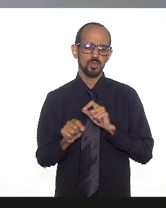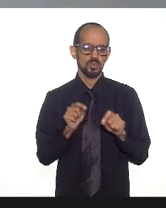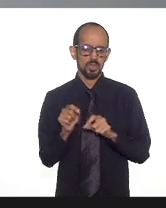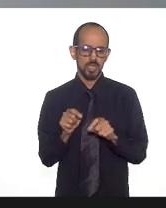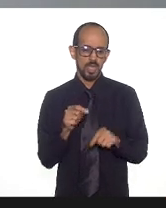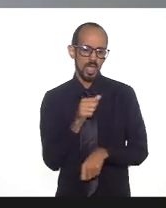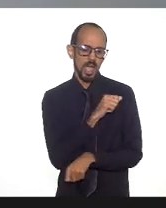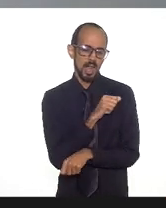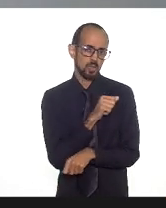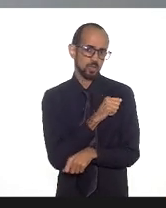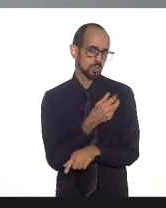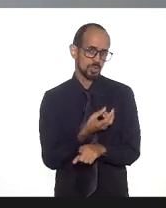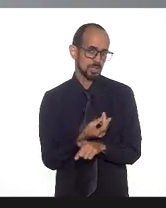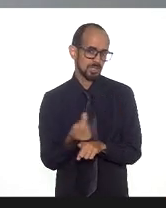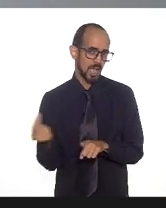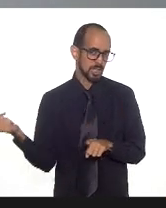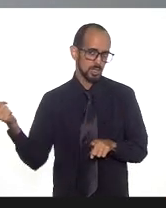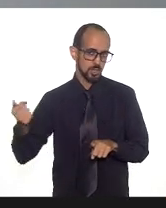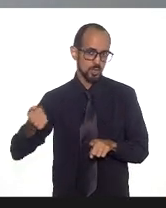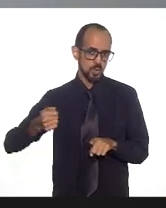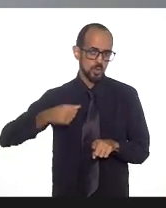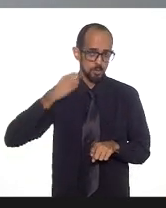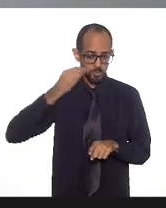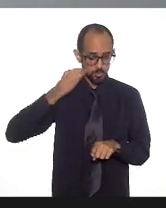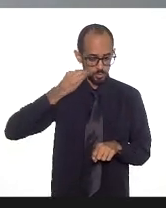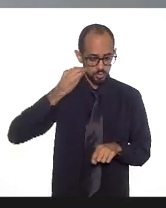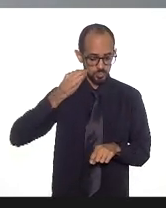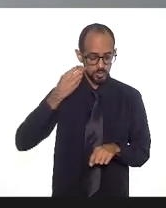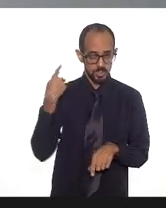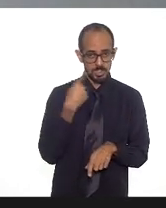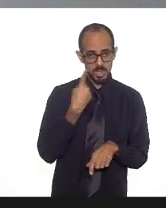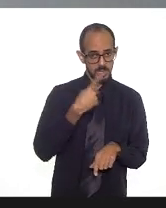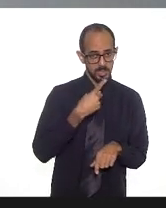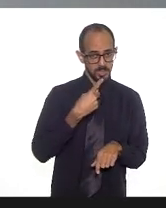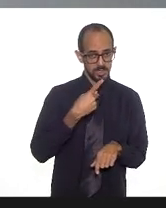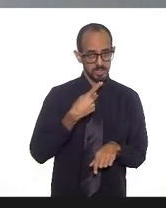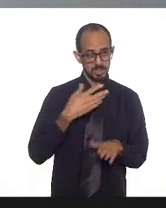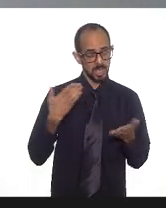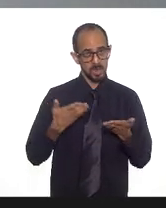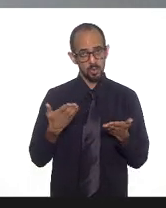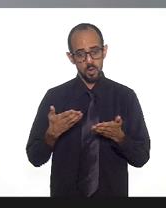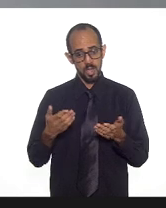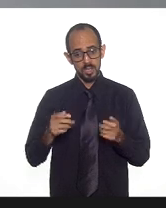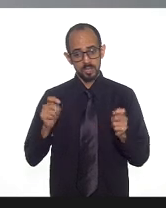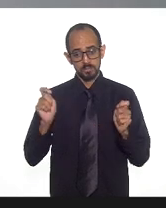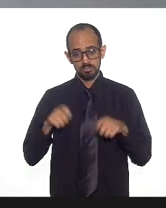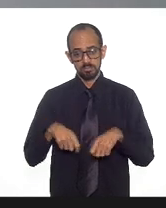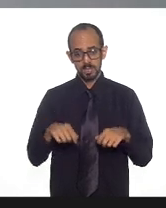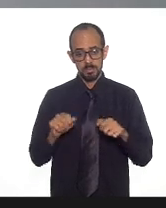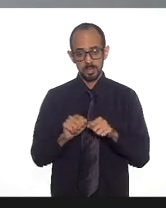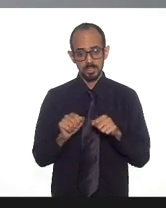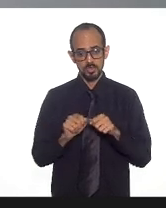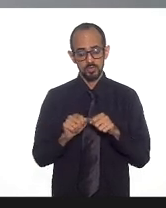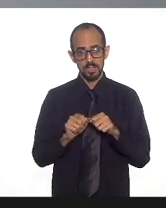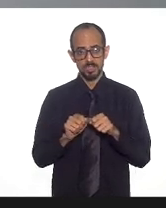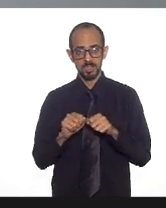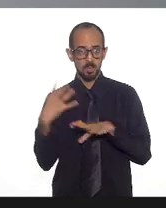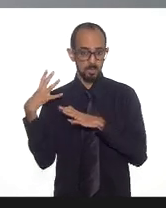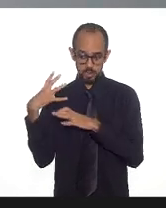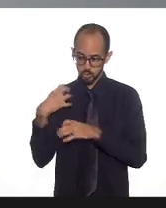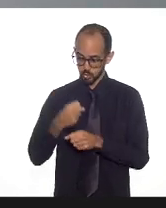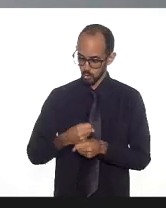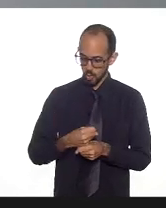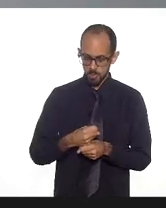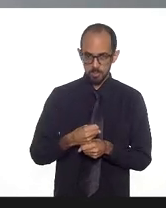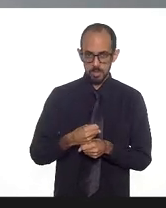alunos que saíram por N motivos. Né? Então, não dá agora para a gente fazer um censo, né, friamente, para ver